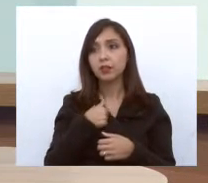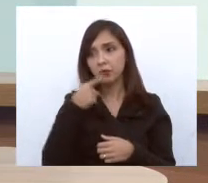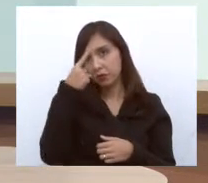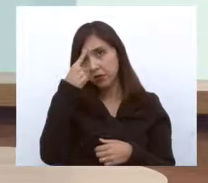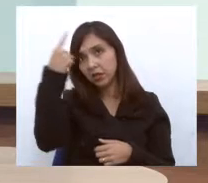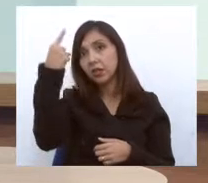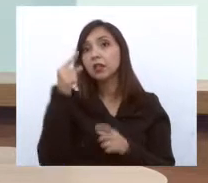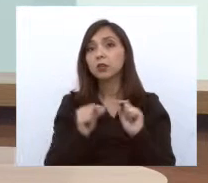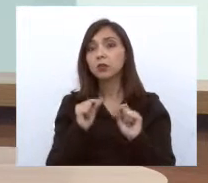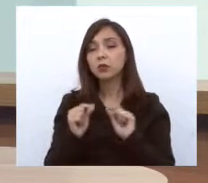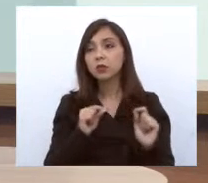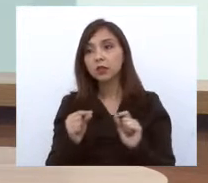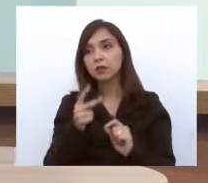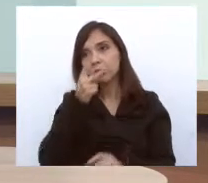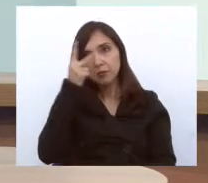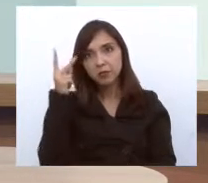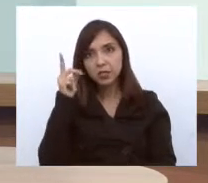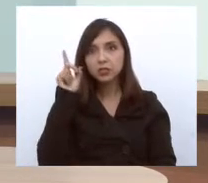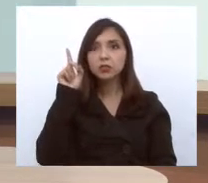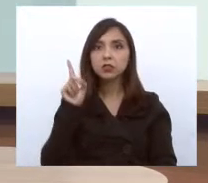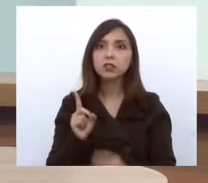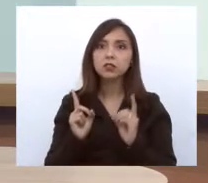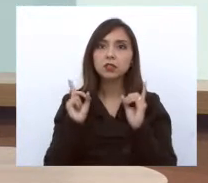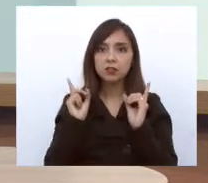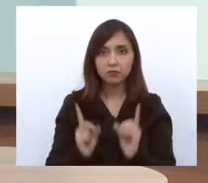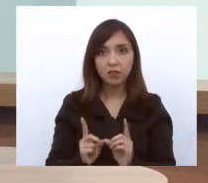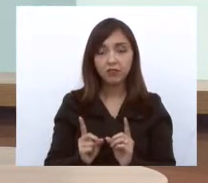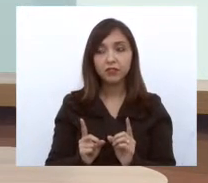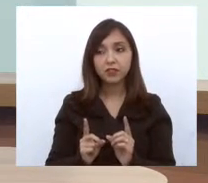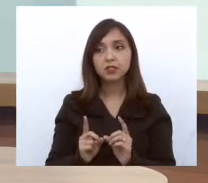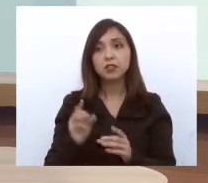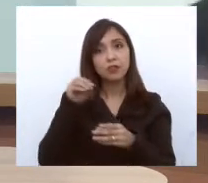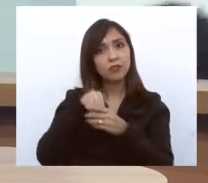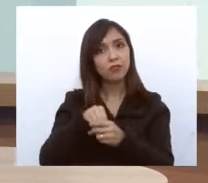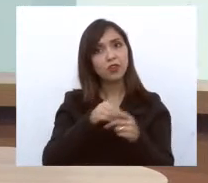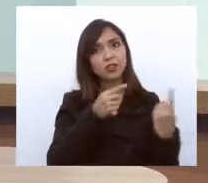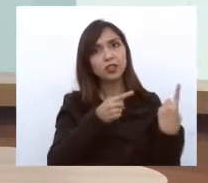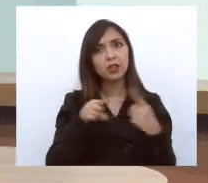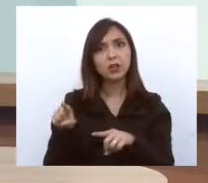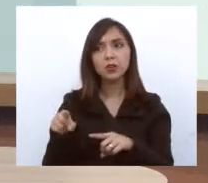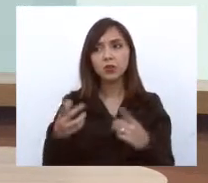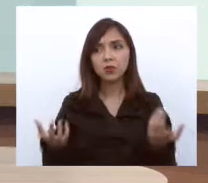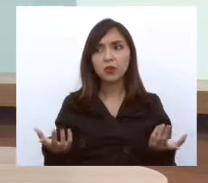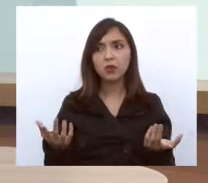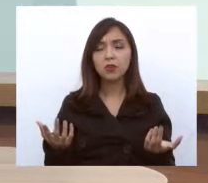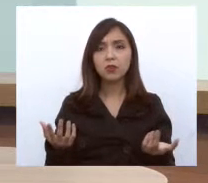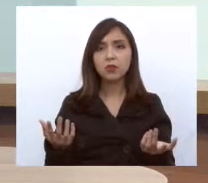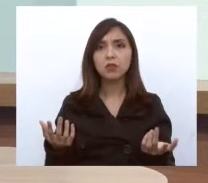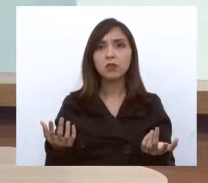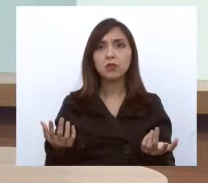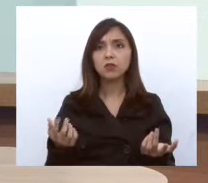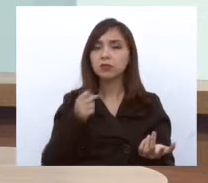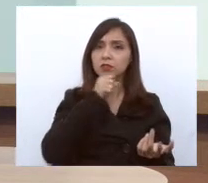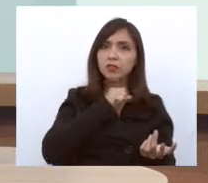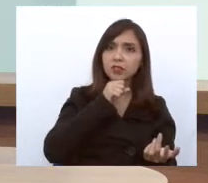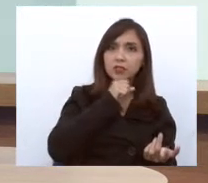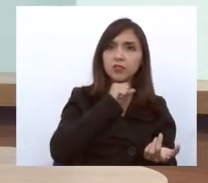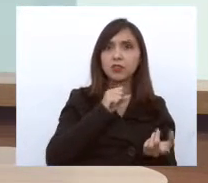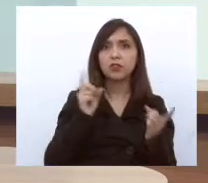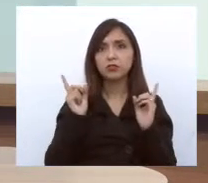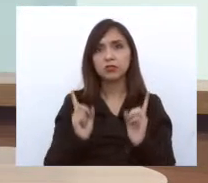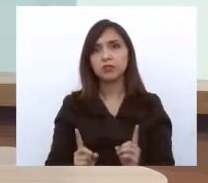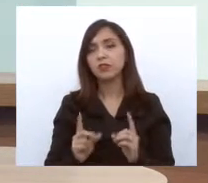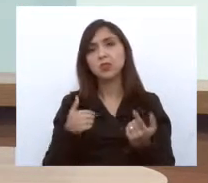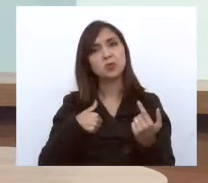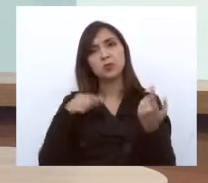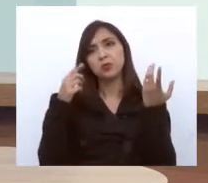ideia de uma pessoa deficiente votar contra idosos e deficientes. Não